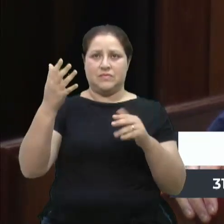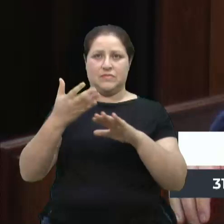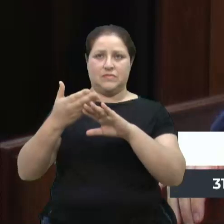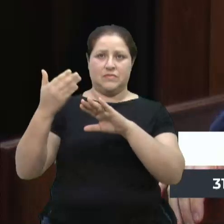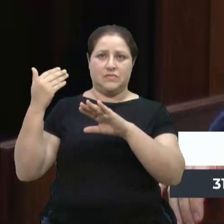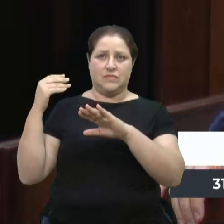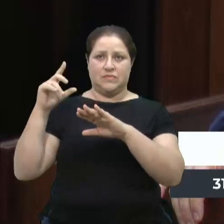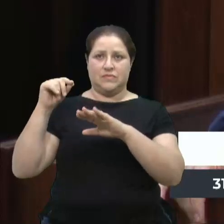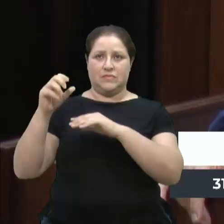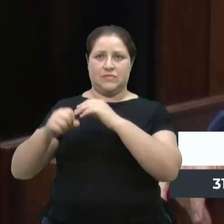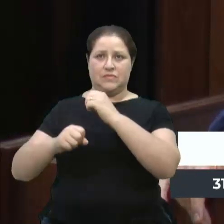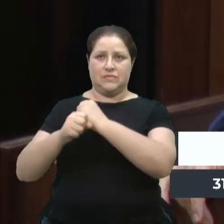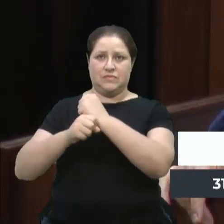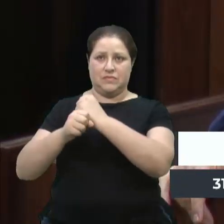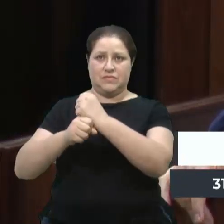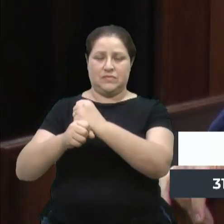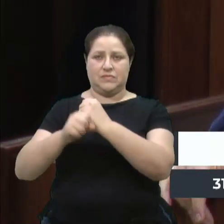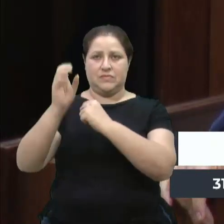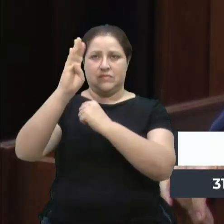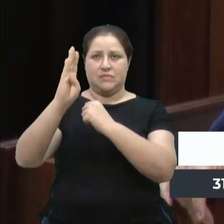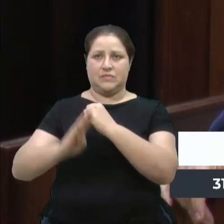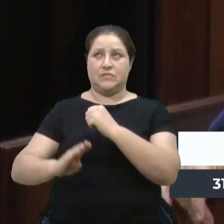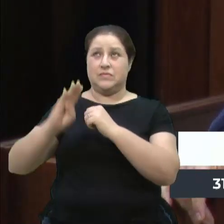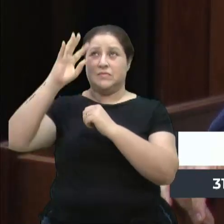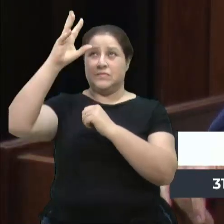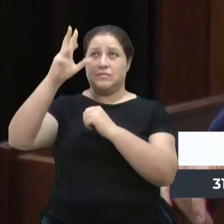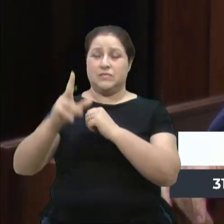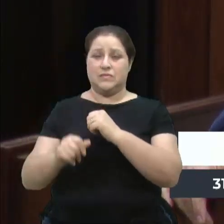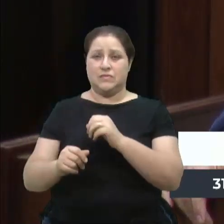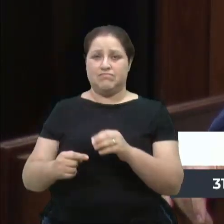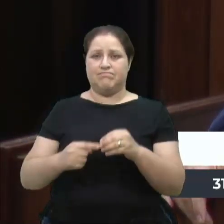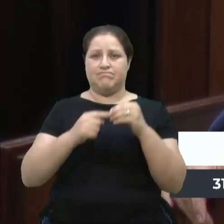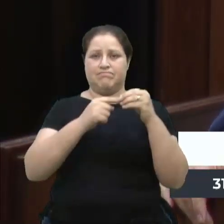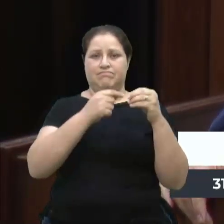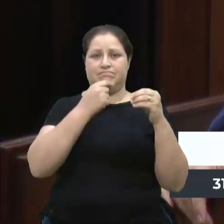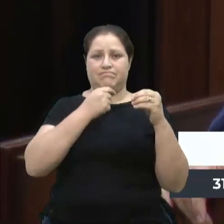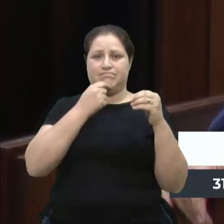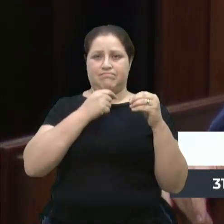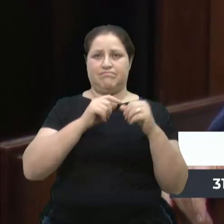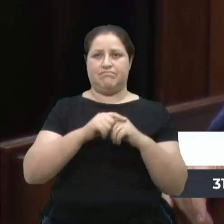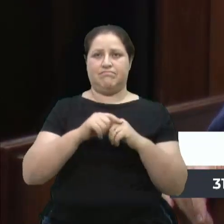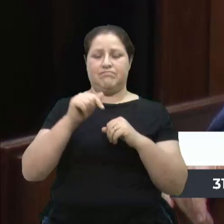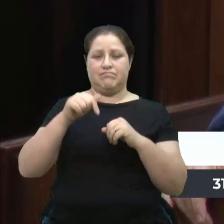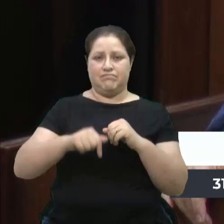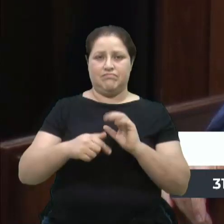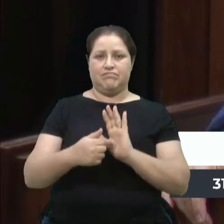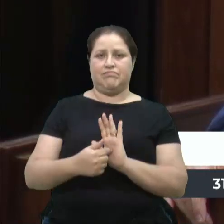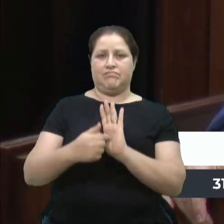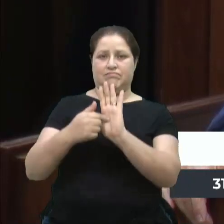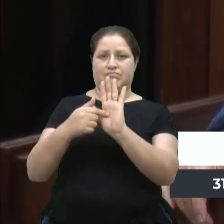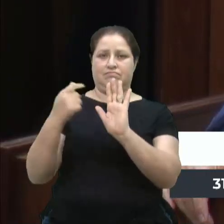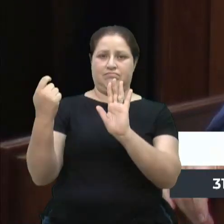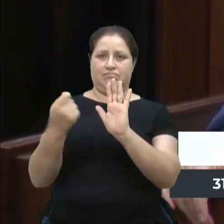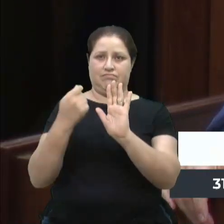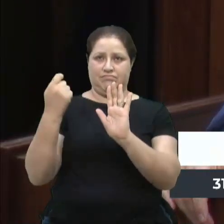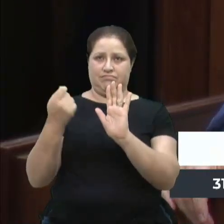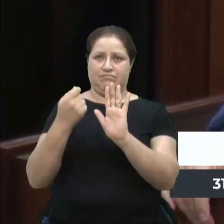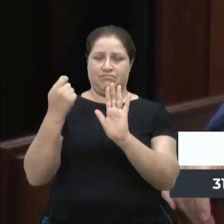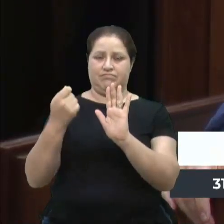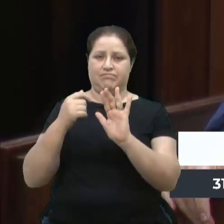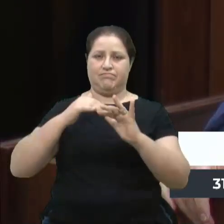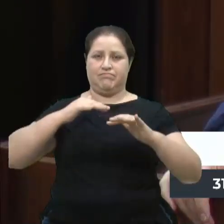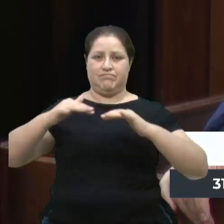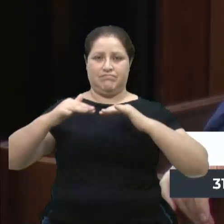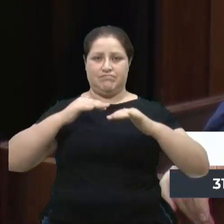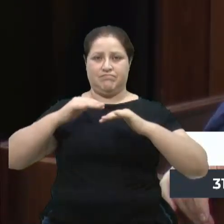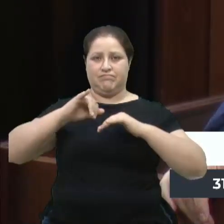Brasil inteiro, mas principalmente em Caxias do Sul. Caxias do Sul foi vitrine do Estado nas